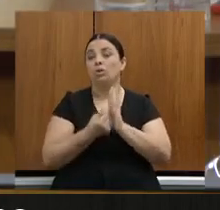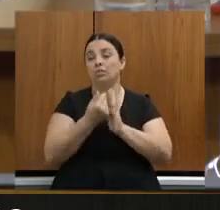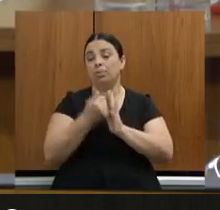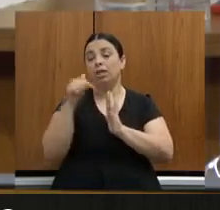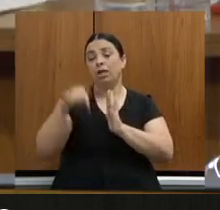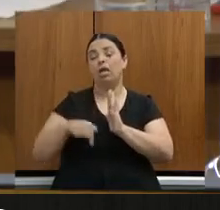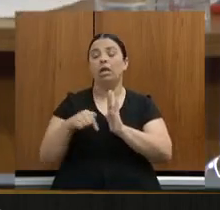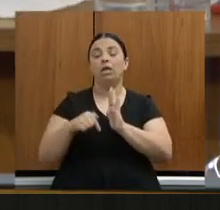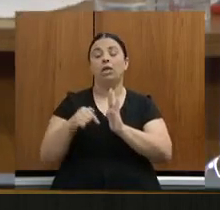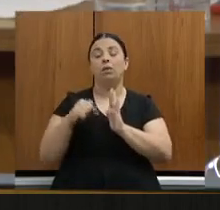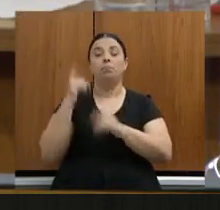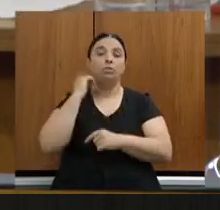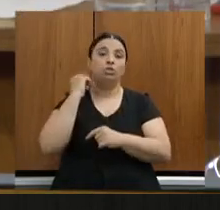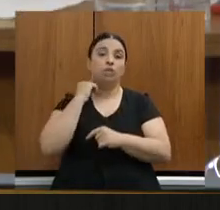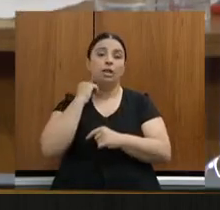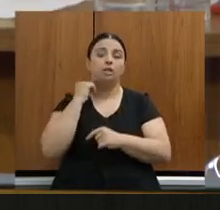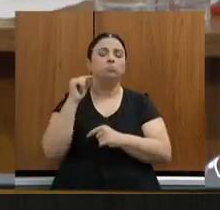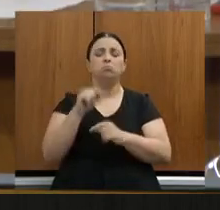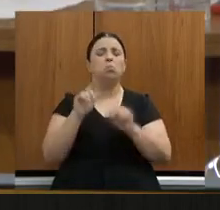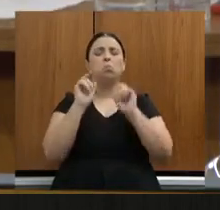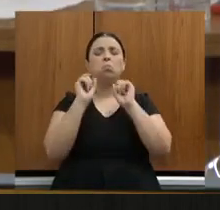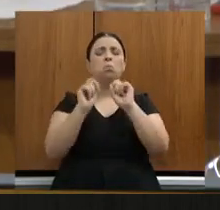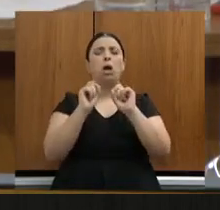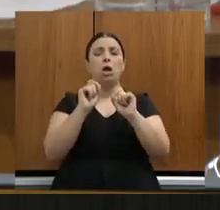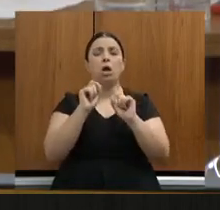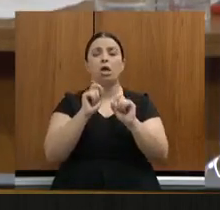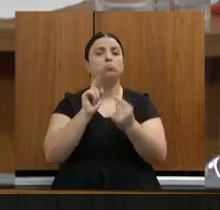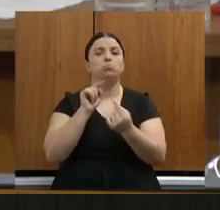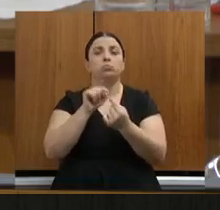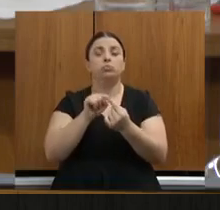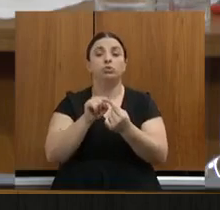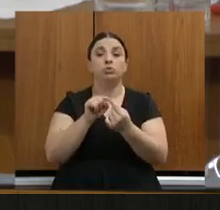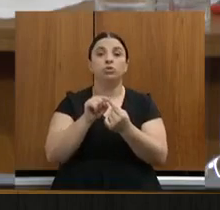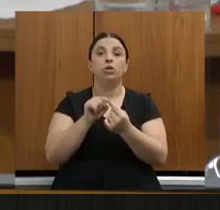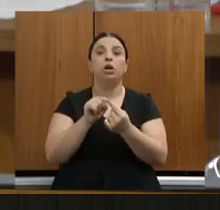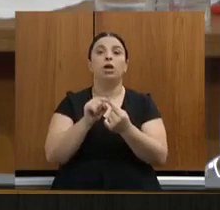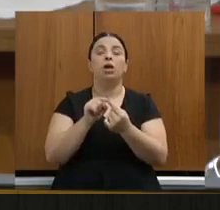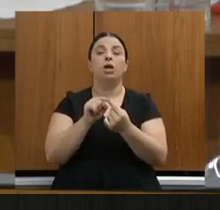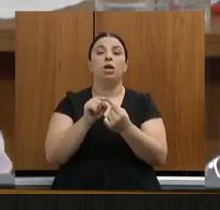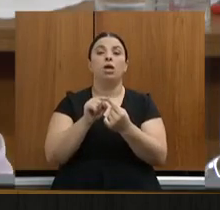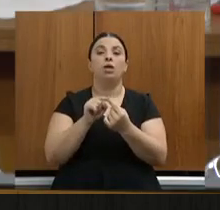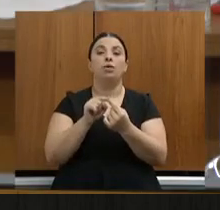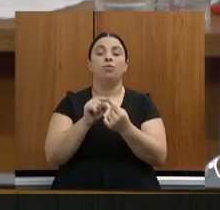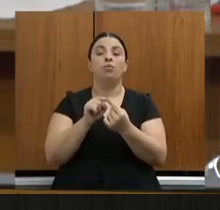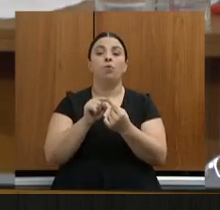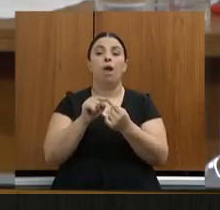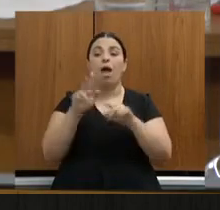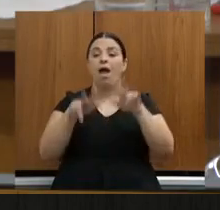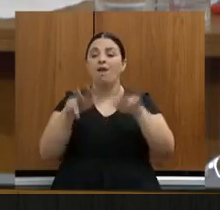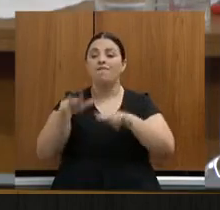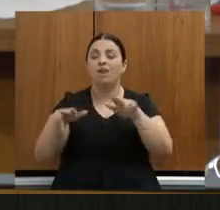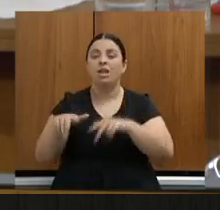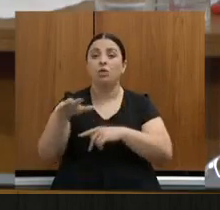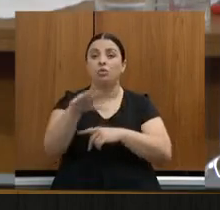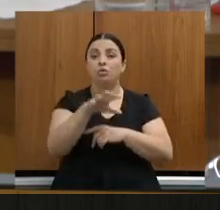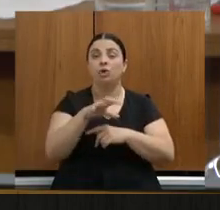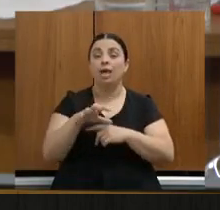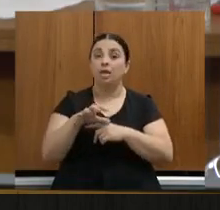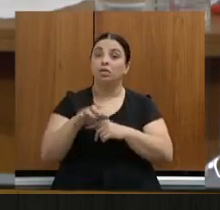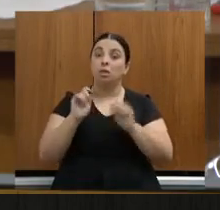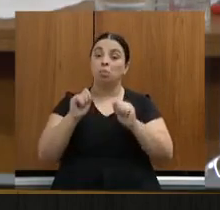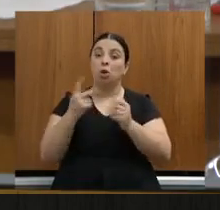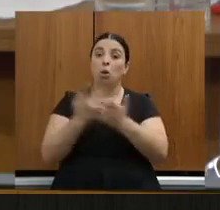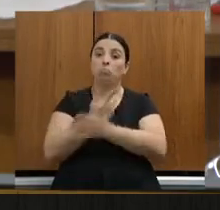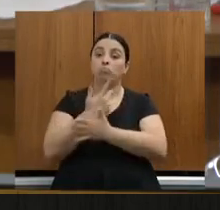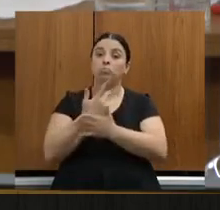com isso Vista direcionar a ação ele estratégico fundamentados em análise de risco Então são as novas tecnologias que vem para